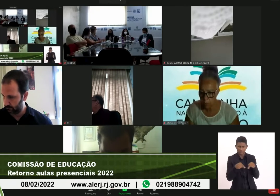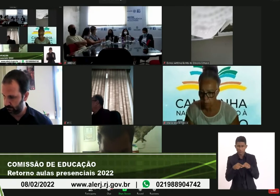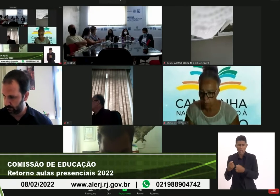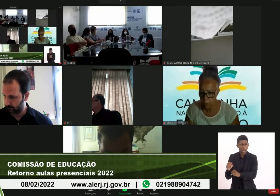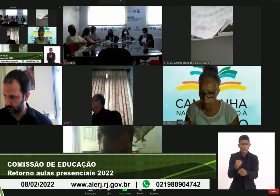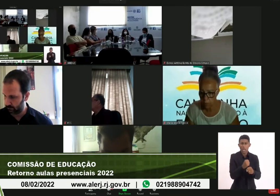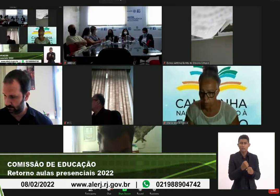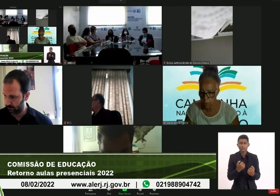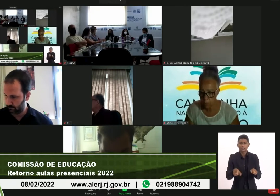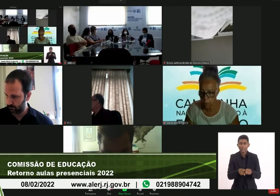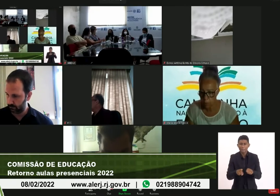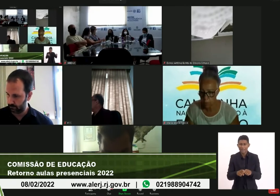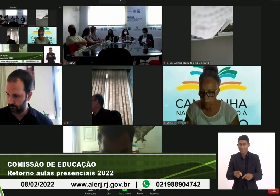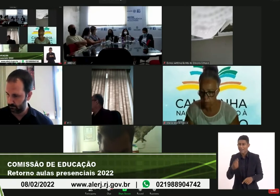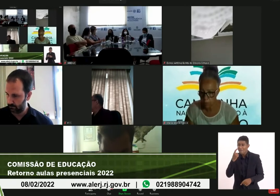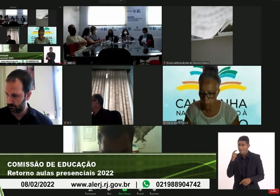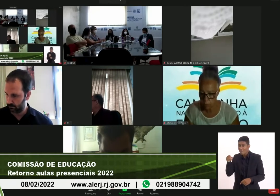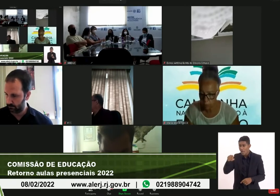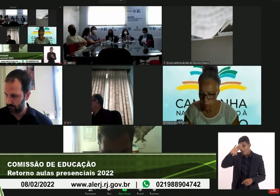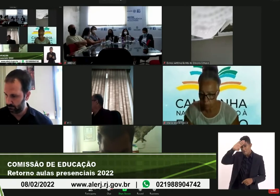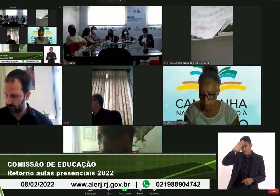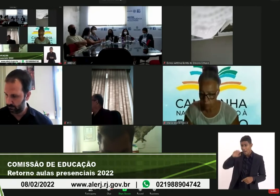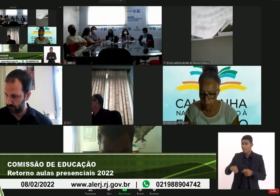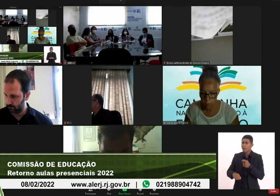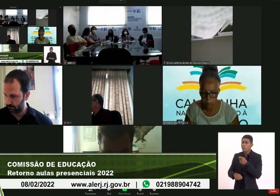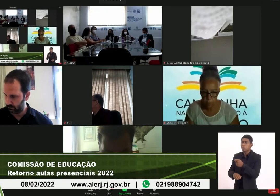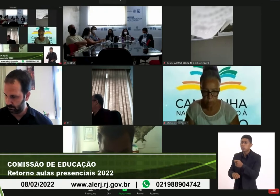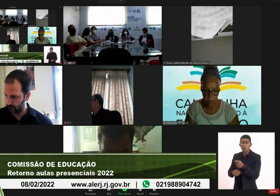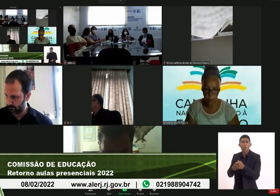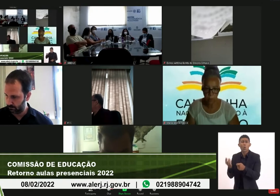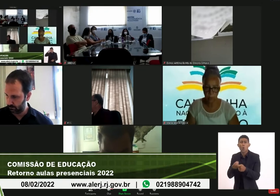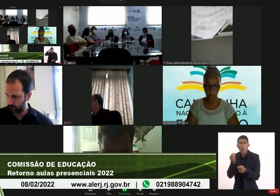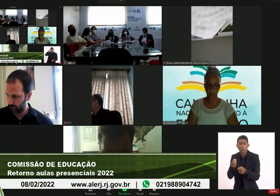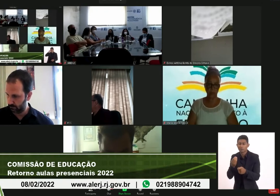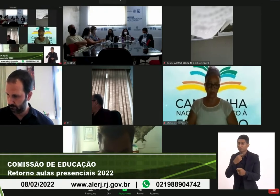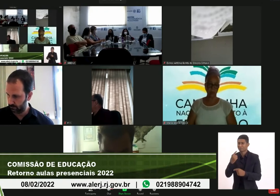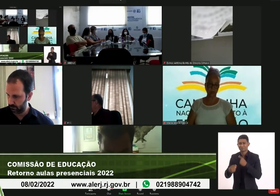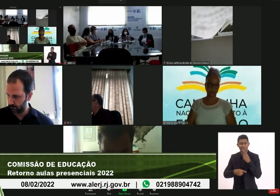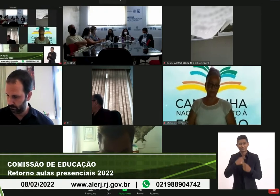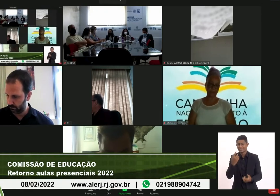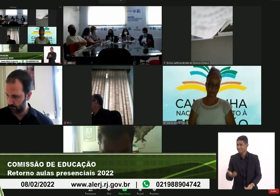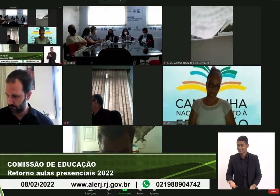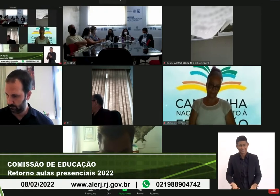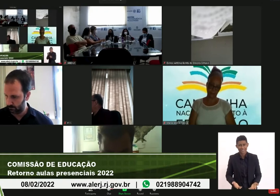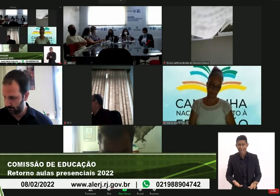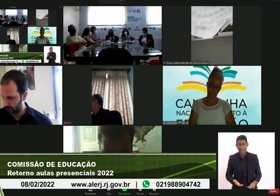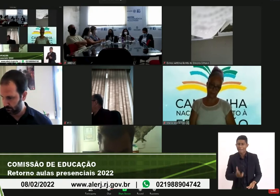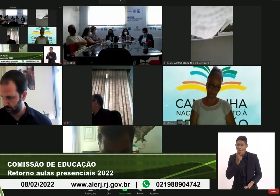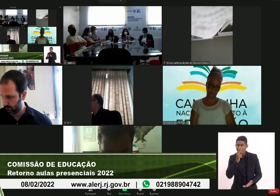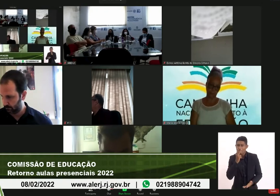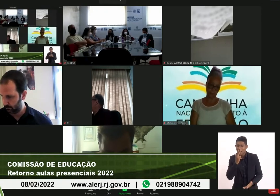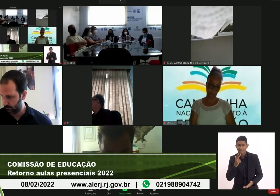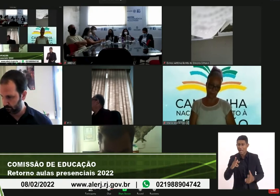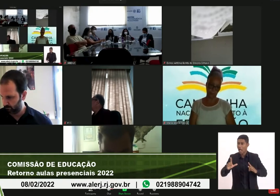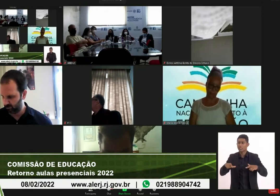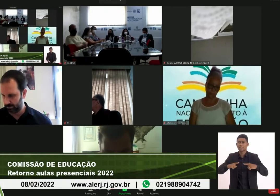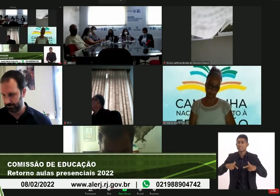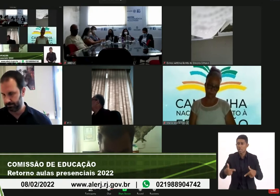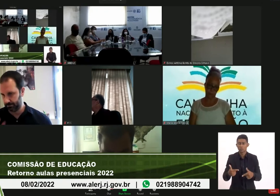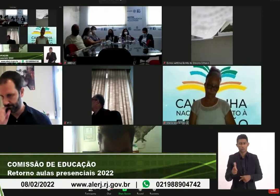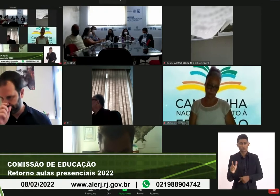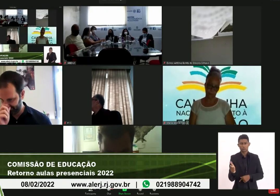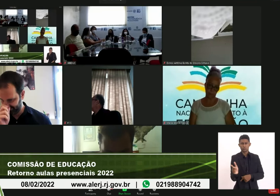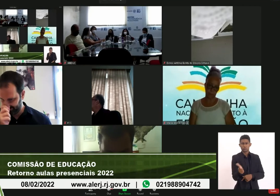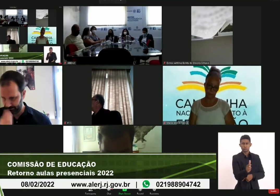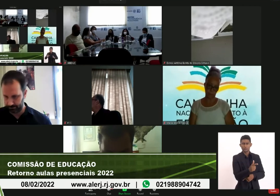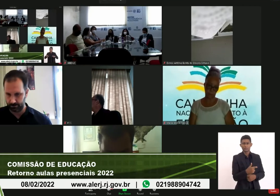a temperatura? Então, isso são coisas óbvias, mas que ainda não está pronto. Então, é uma